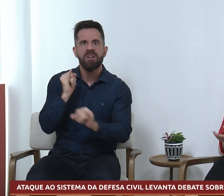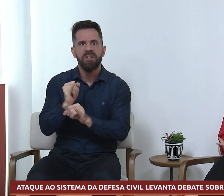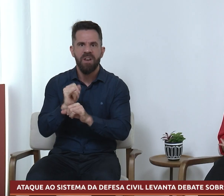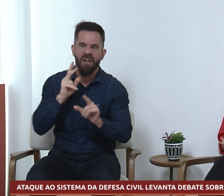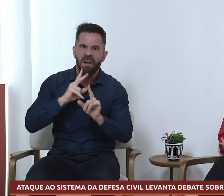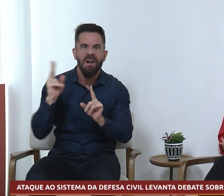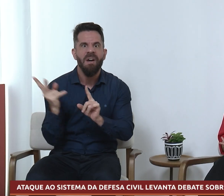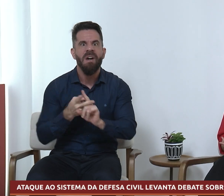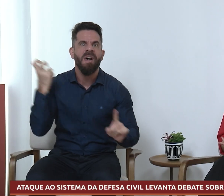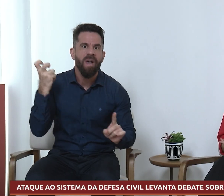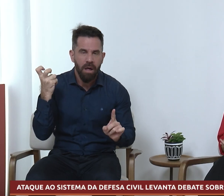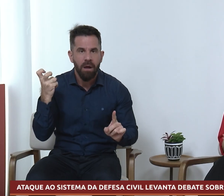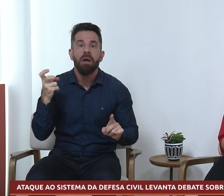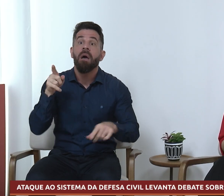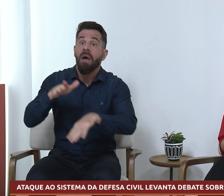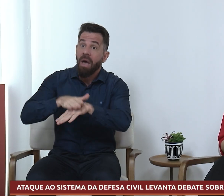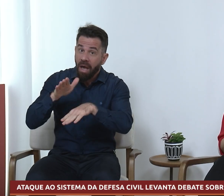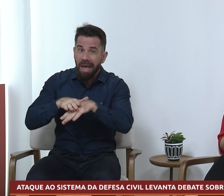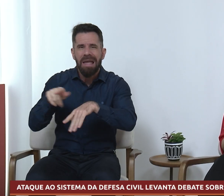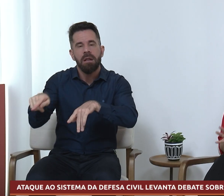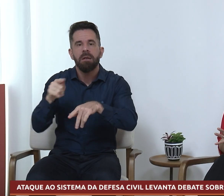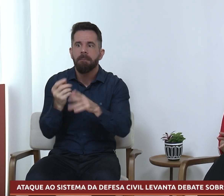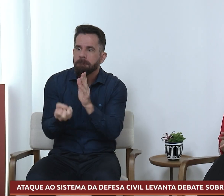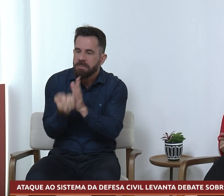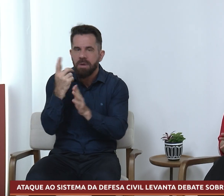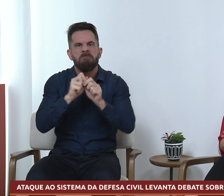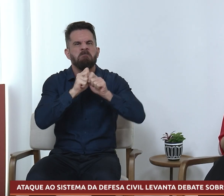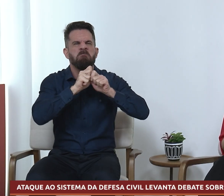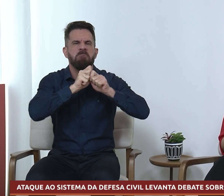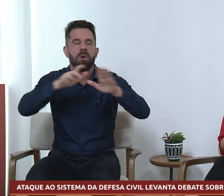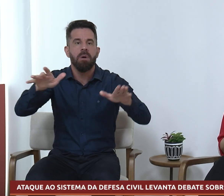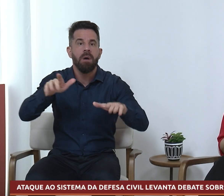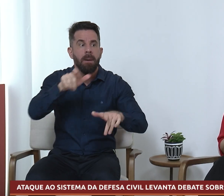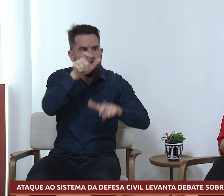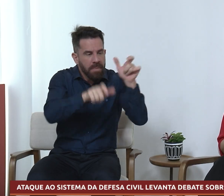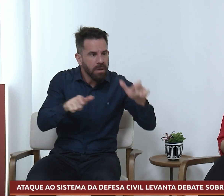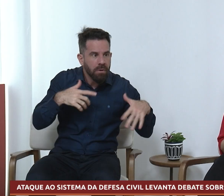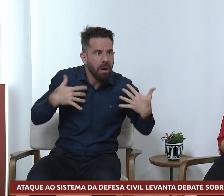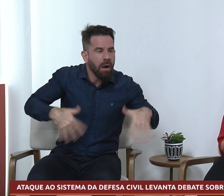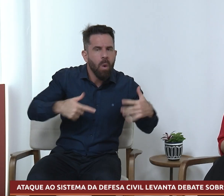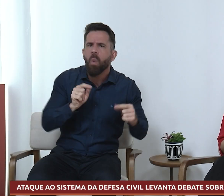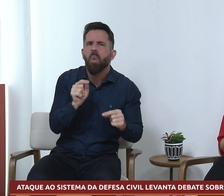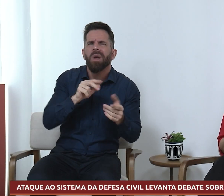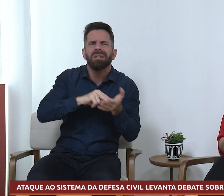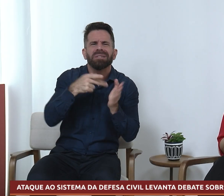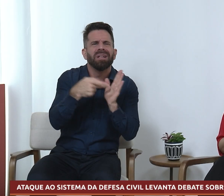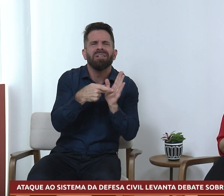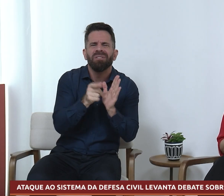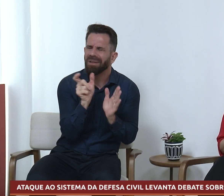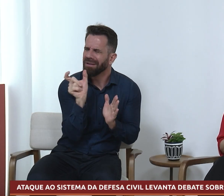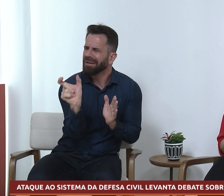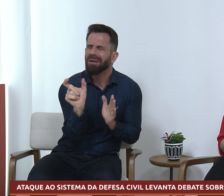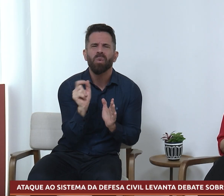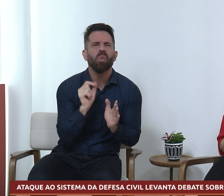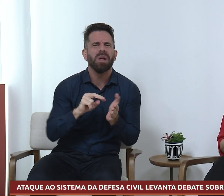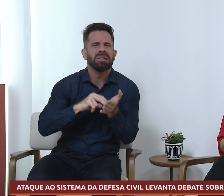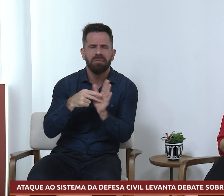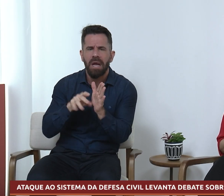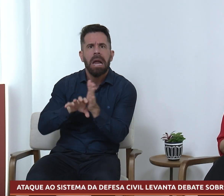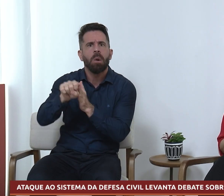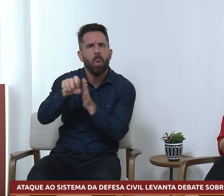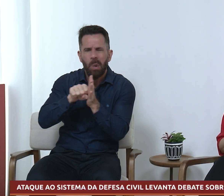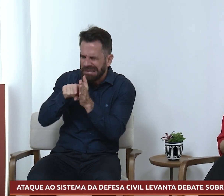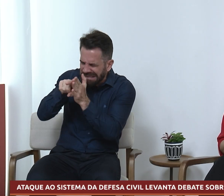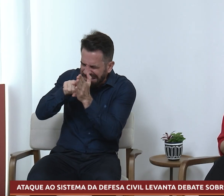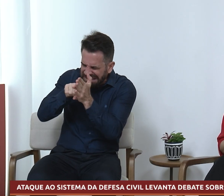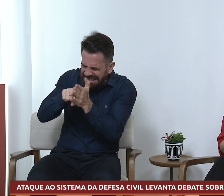atenção para esse termo, que apareceu entre os mais pesquisados pelos usuários no Google, de acordo com a ferramenta de análise de